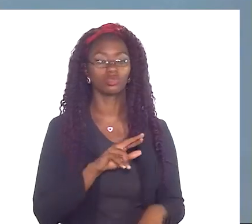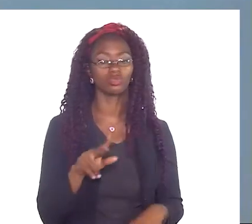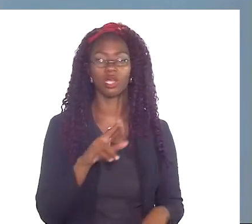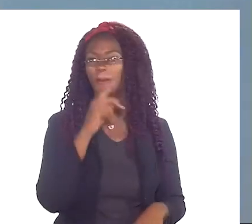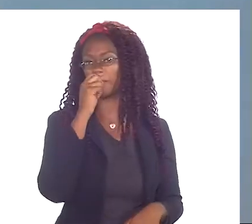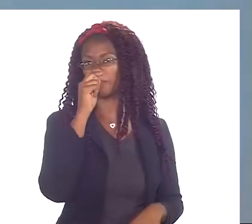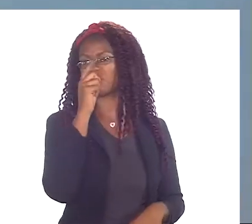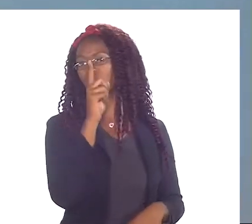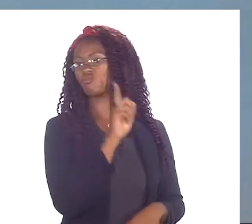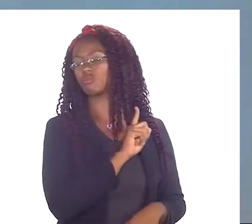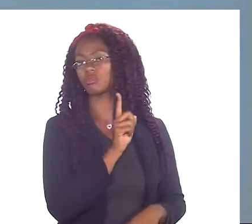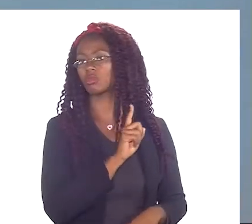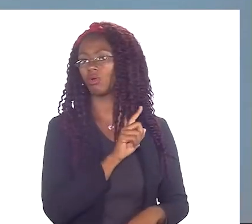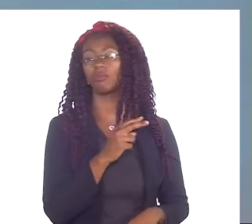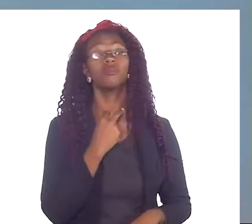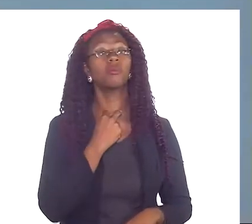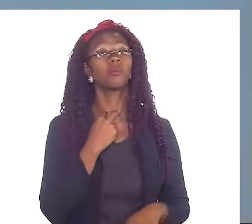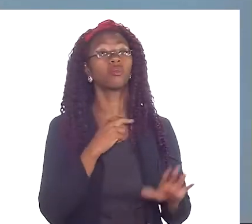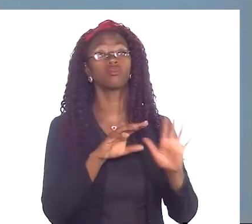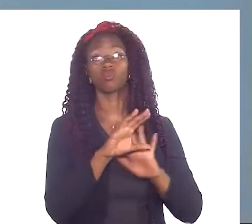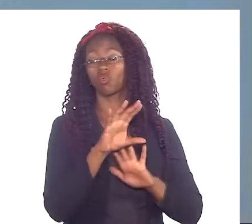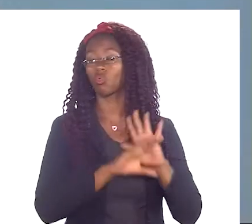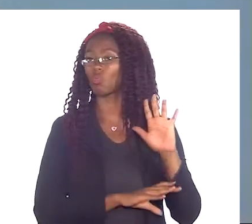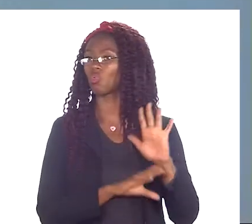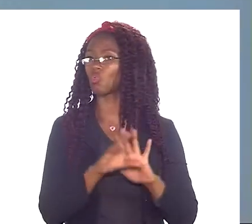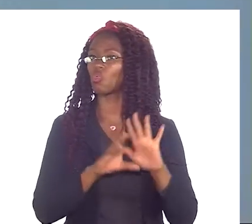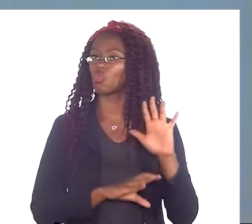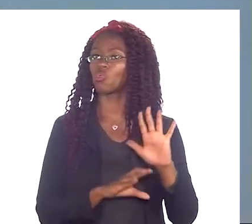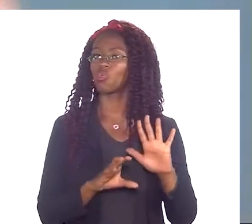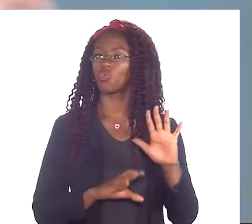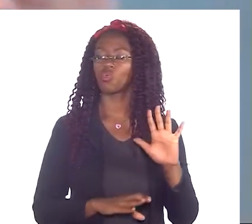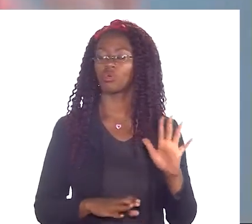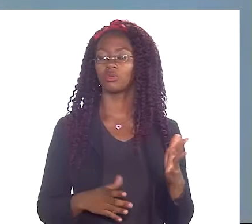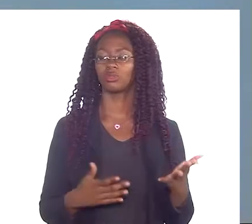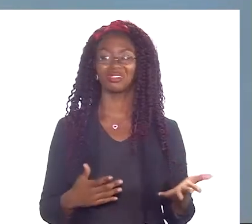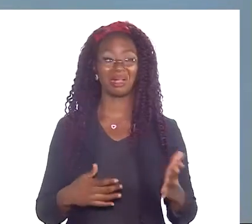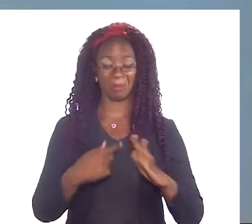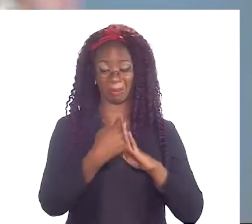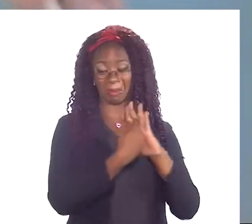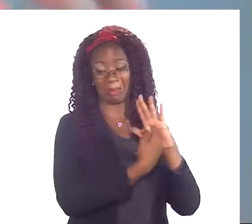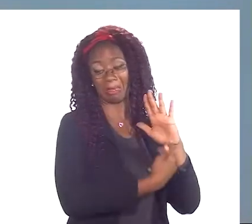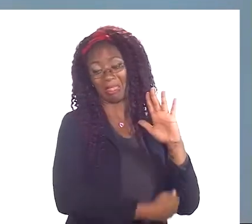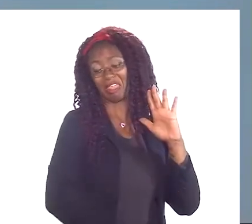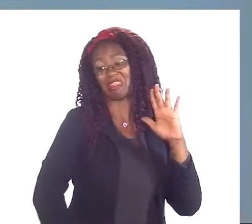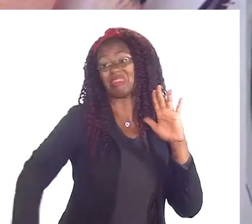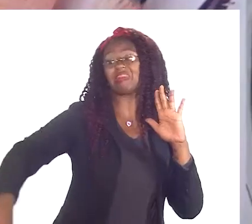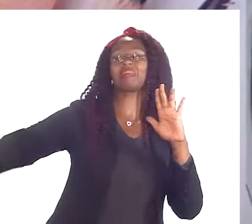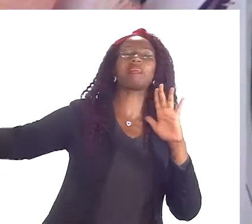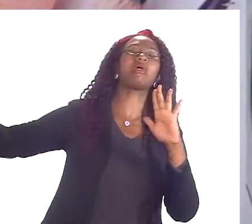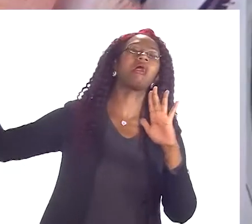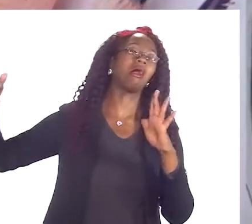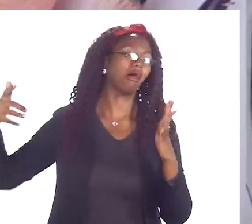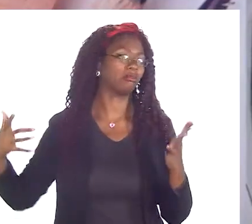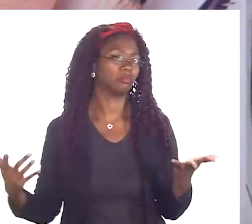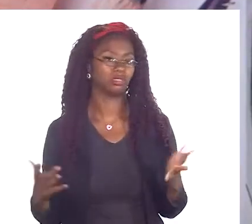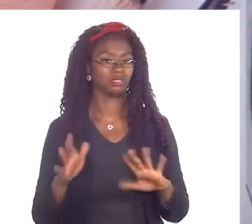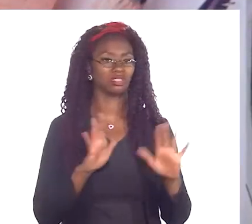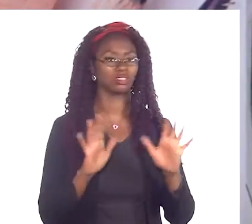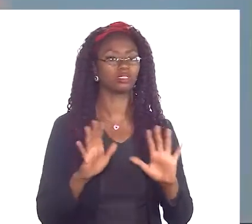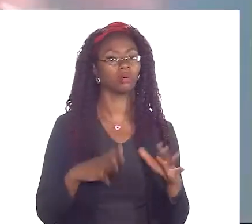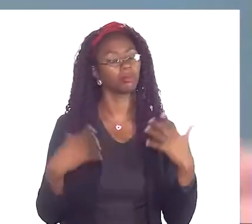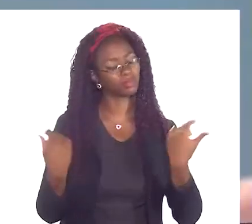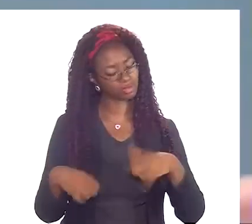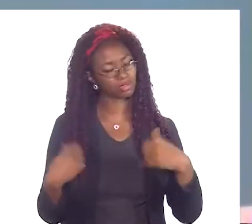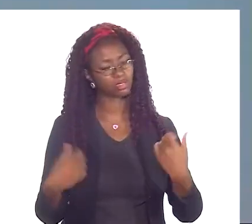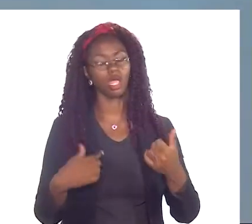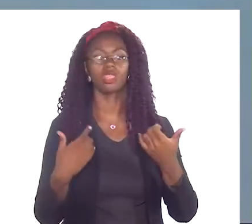pedante, não que não seja pedante, eu acho que ele só não pode ser um currículo muito... Sim, um testamento, uma coisa muito longa. Como é que eu vou dizer assim?